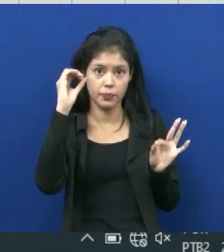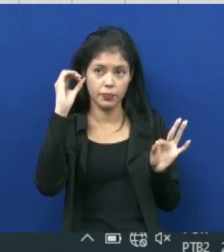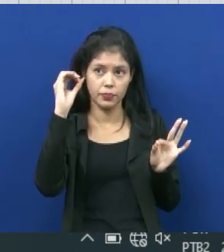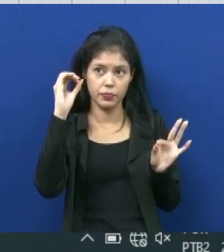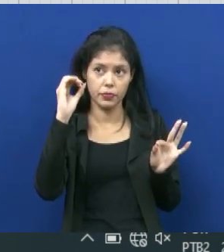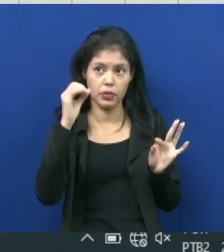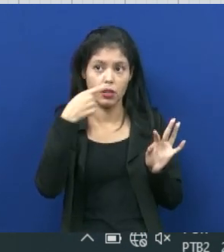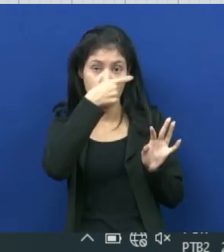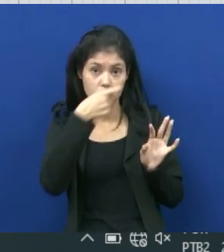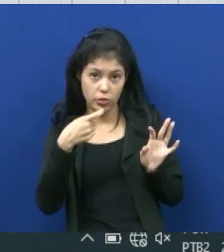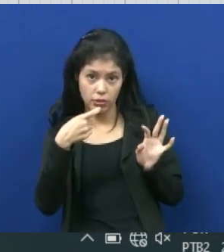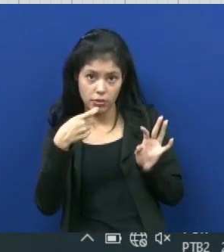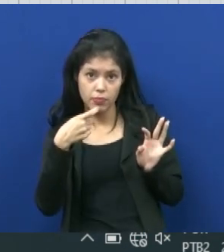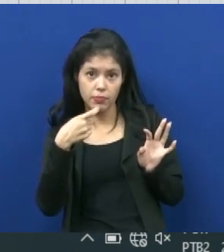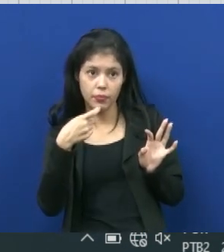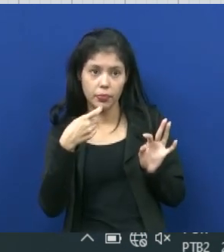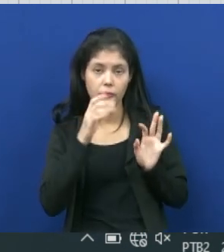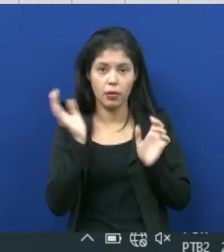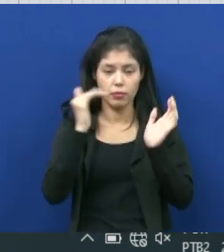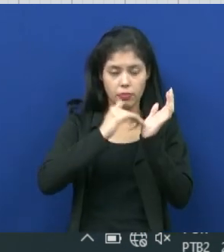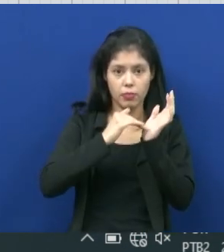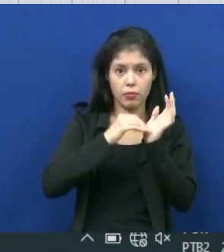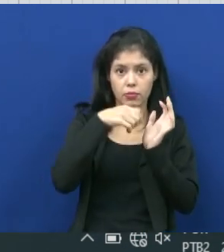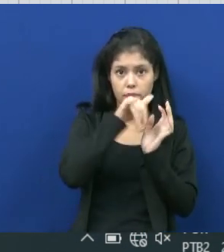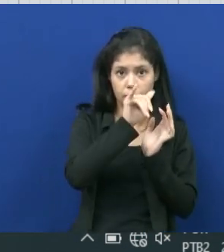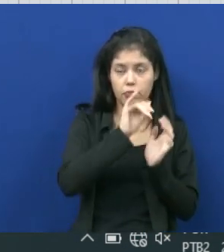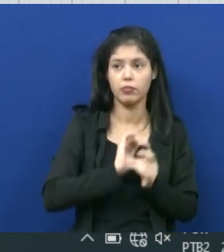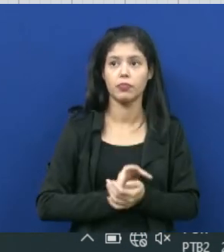x no sentido anti-horário, em direção à reta.